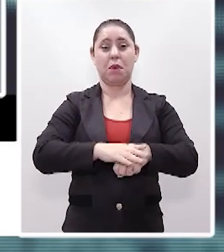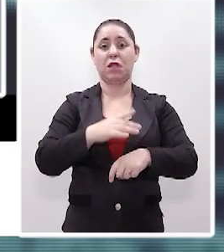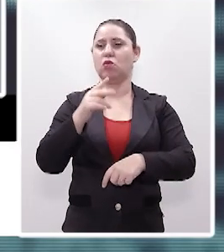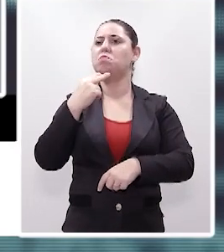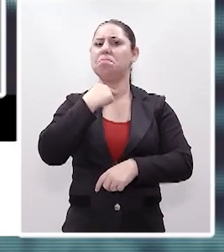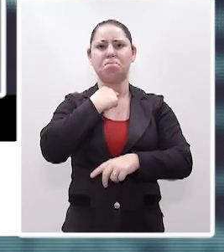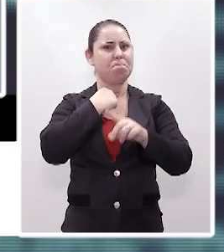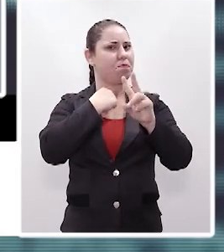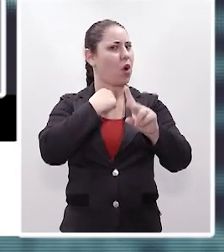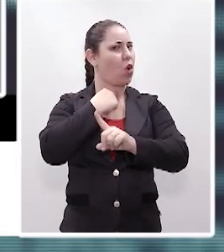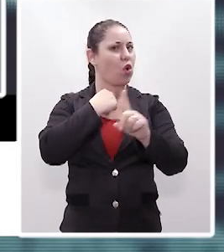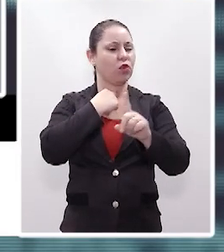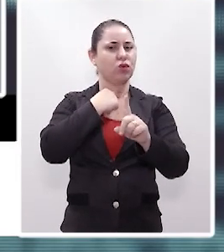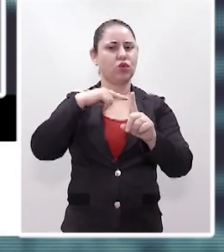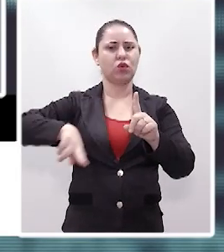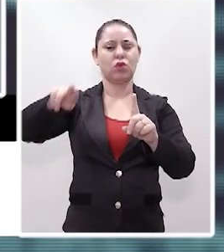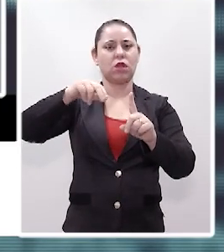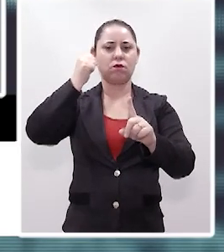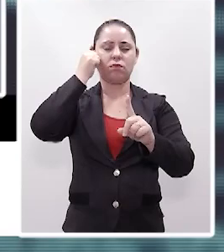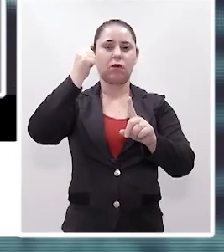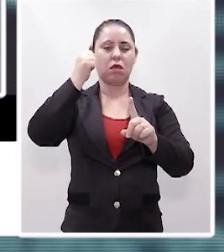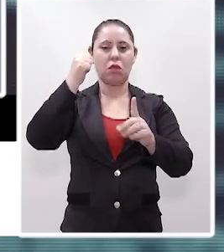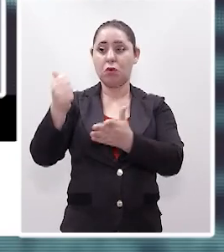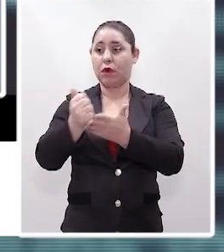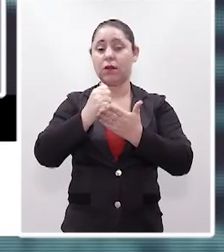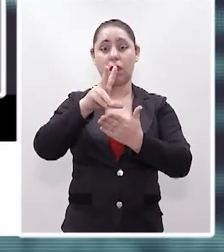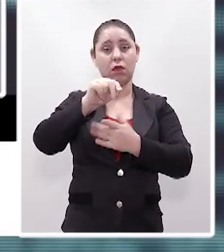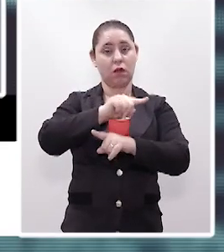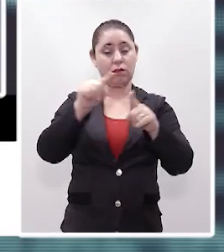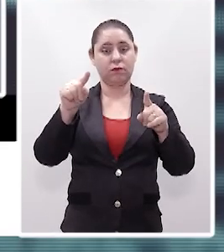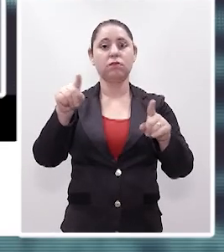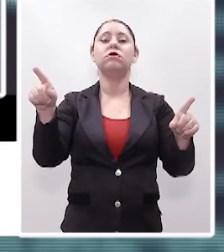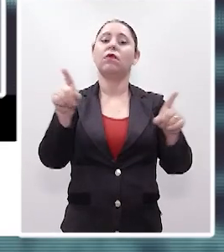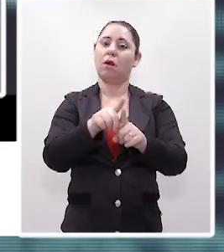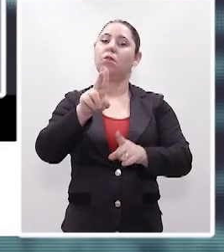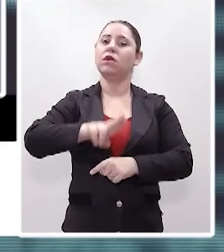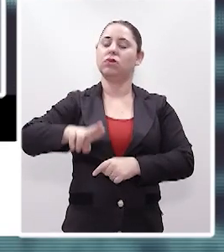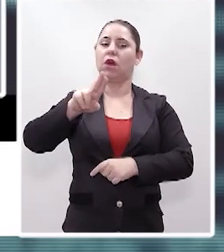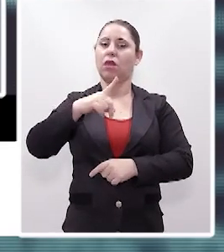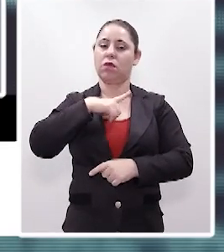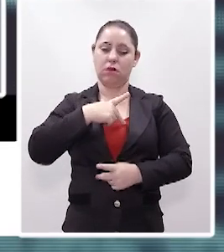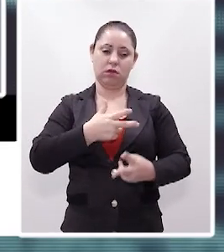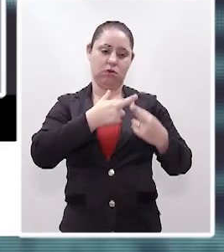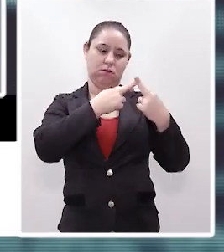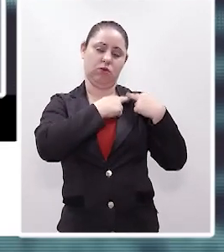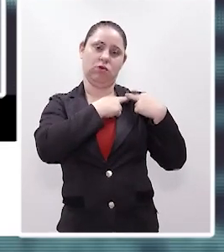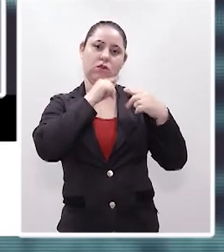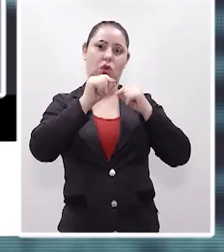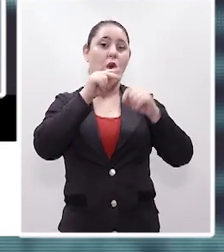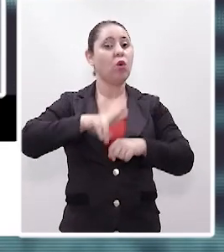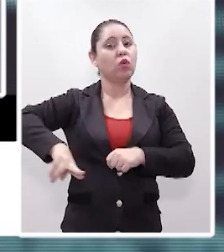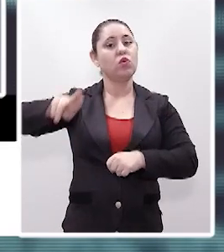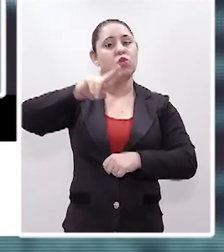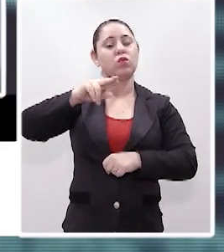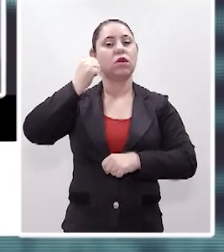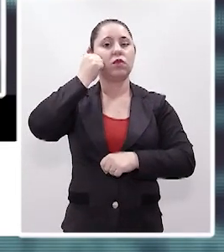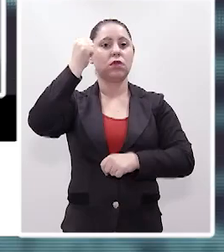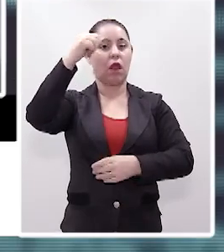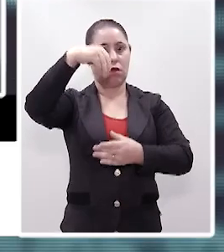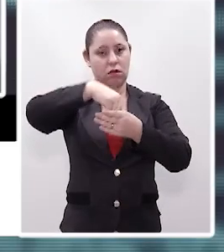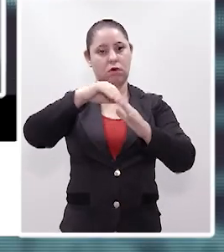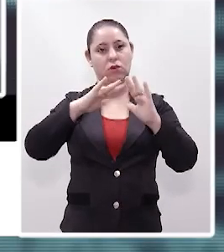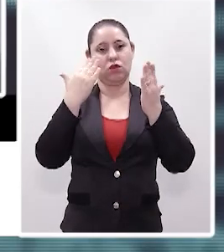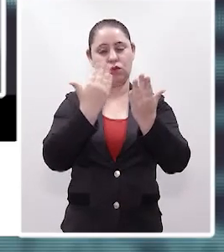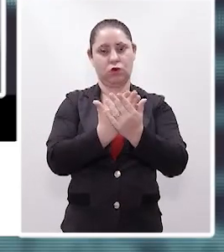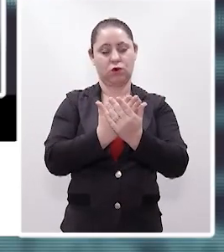mais essa, não pode usar o celular, não traga o celular. Eles também estão aprendendo a ter responsabilidade para usar esse celular